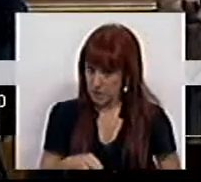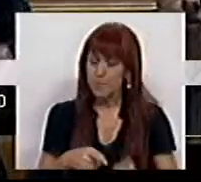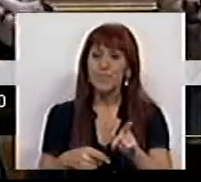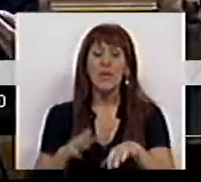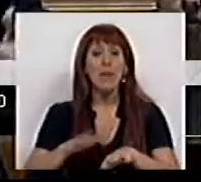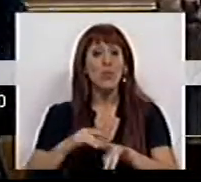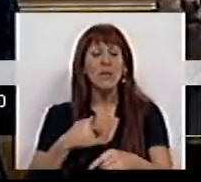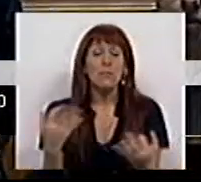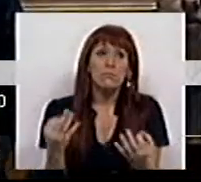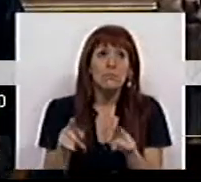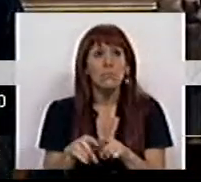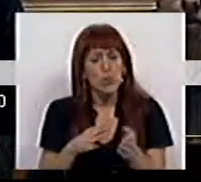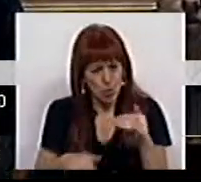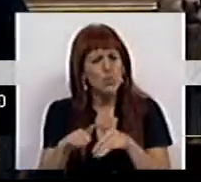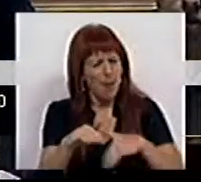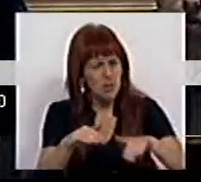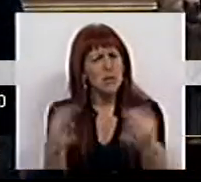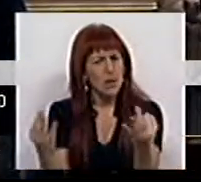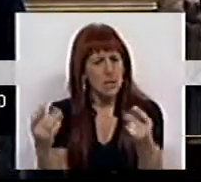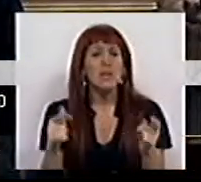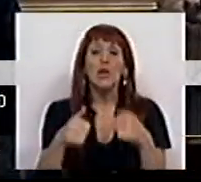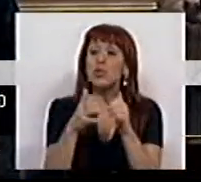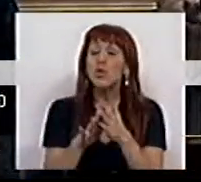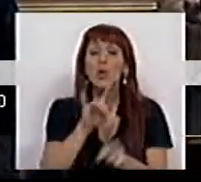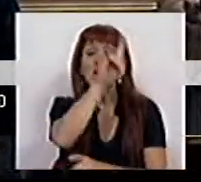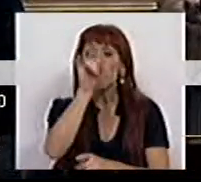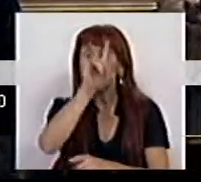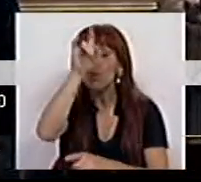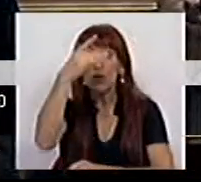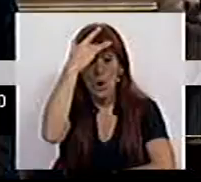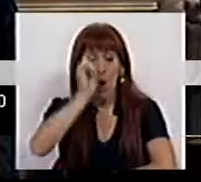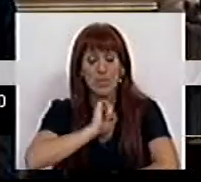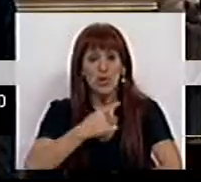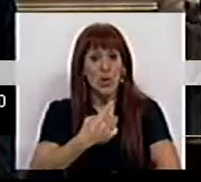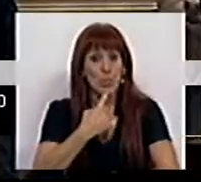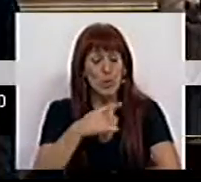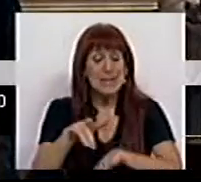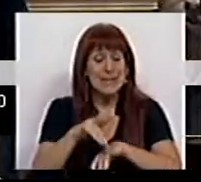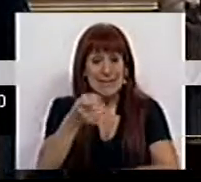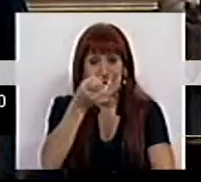sentido, reconhecendo os passos que são dados, todas estas questões que são, do nosso ponto de vista, bastante